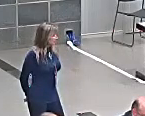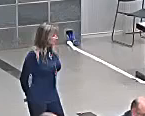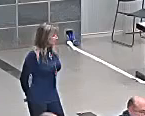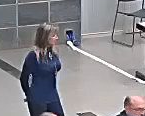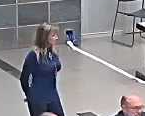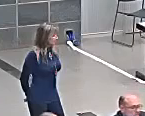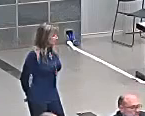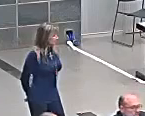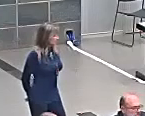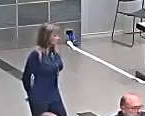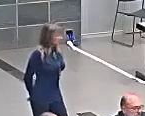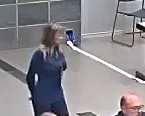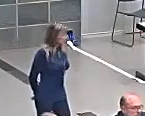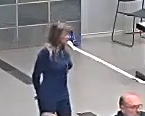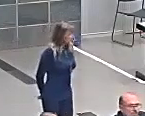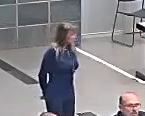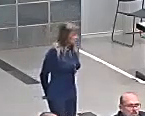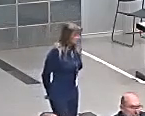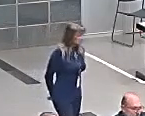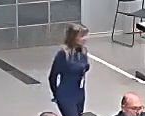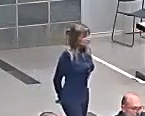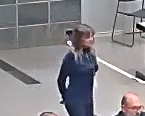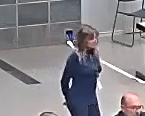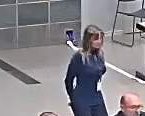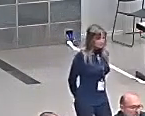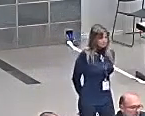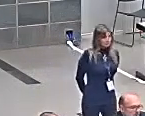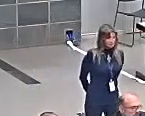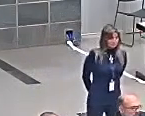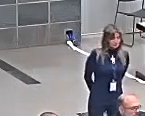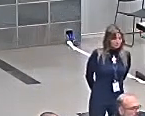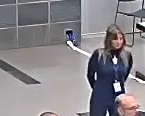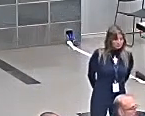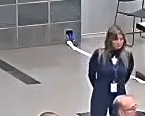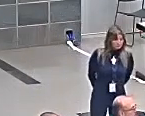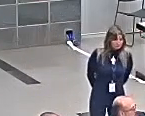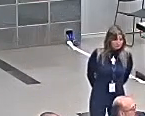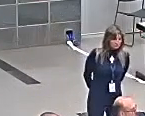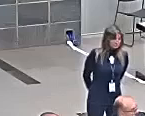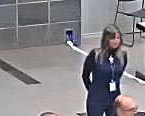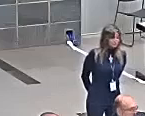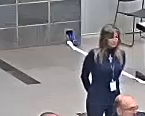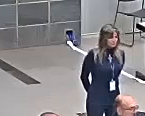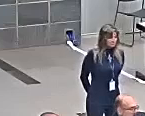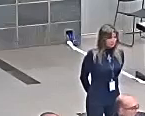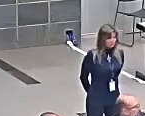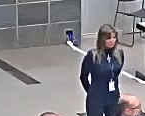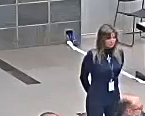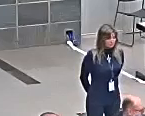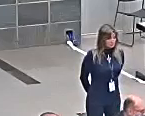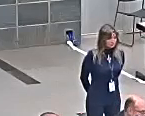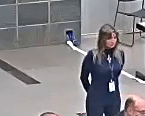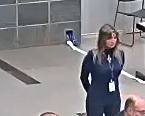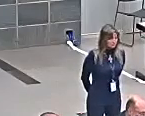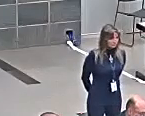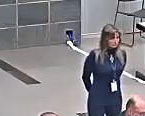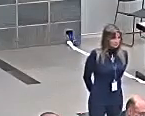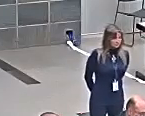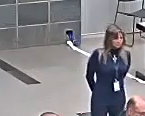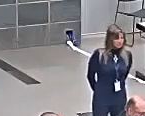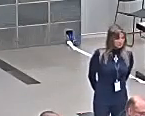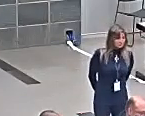a minha palavra minha saudação a todos boa noite obrigado Franco Obrigado Franco tá passando aqui pro pro